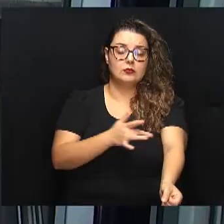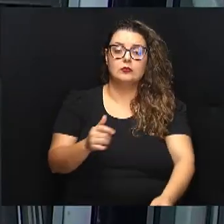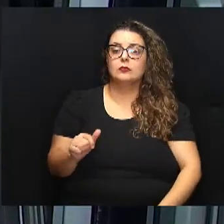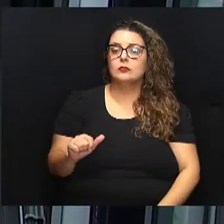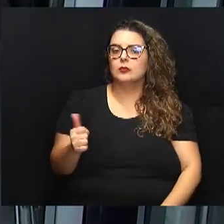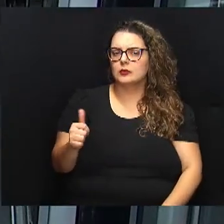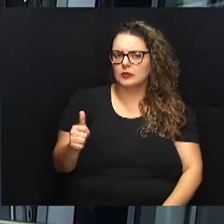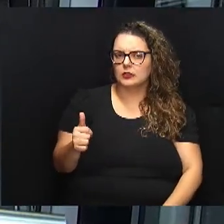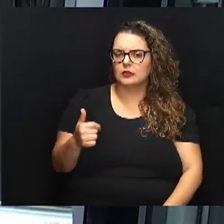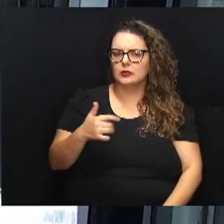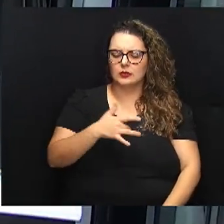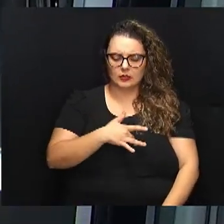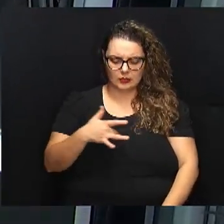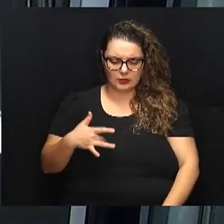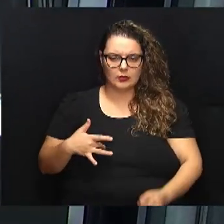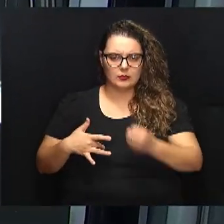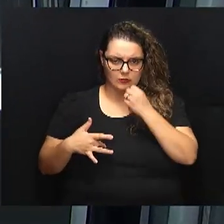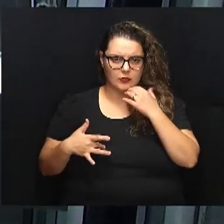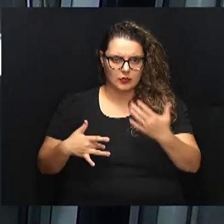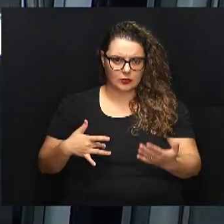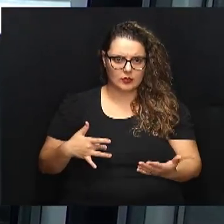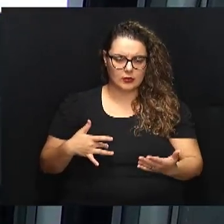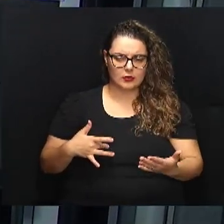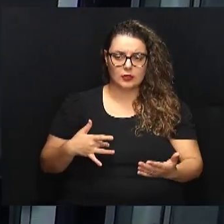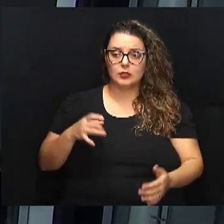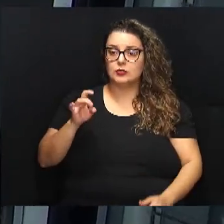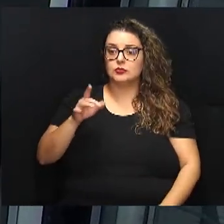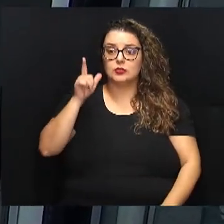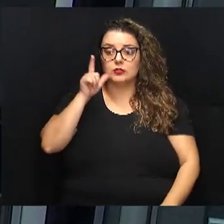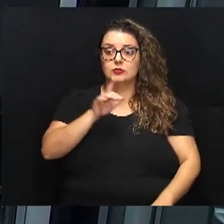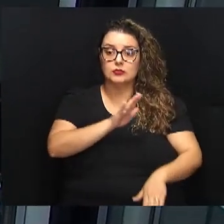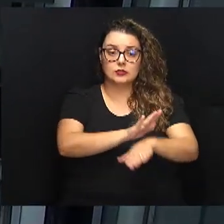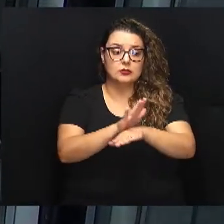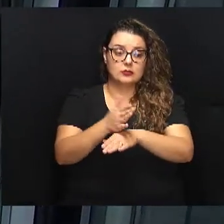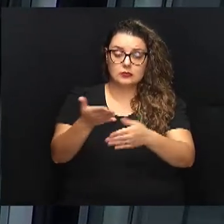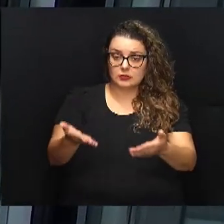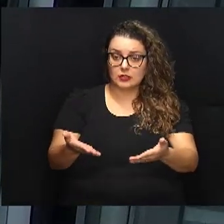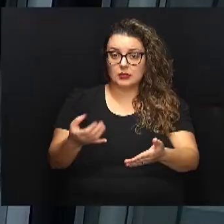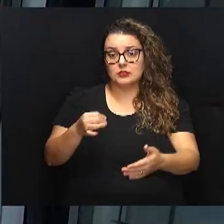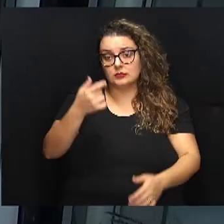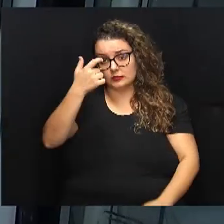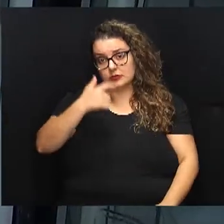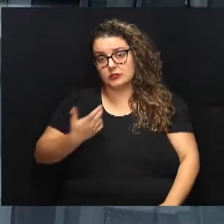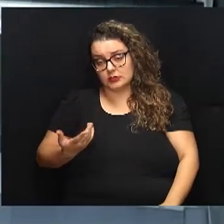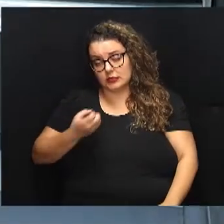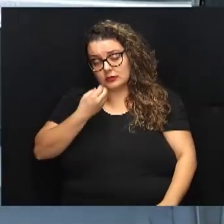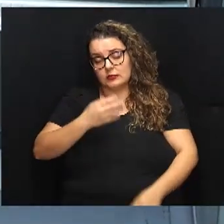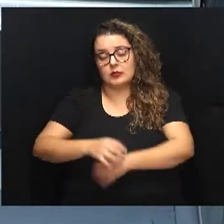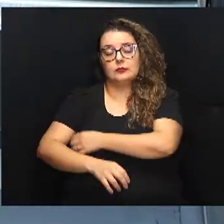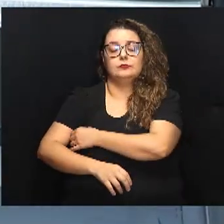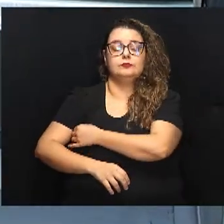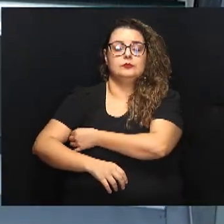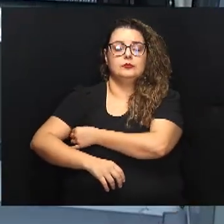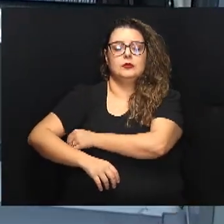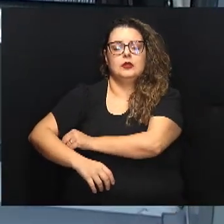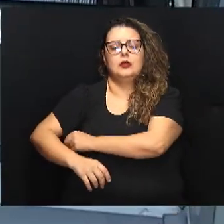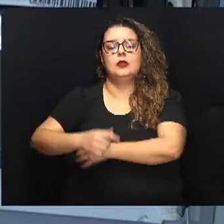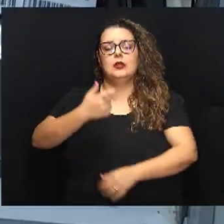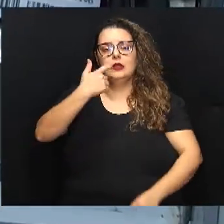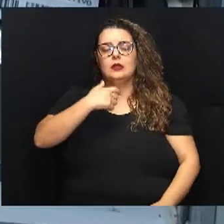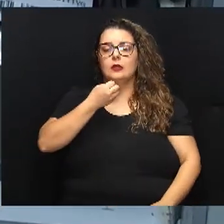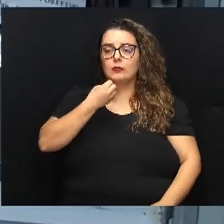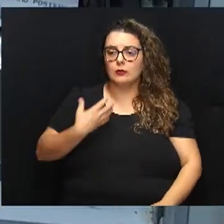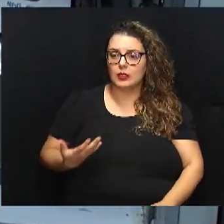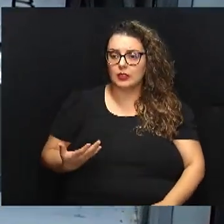estou em boas condições de saúde? Porque você só vai conseguir ajudar o outro se você está bem. Então, essa é a primeira pergunta. Eu estou bem, eu estou sem dor,